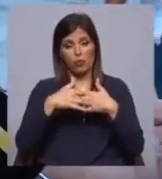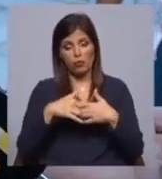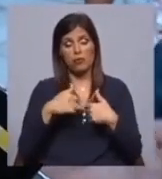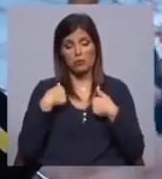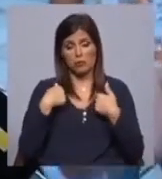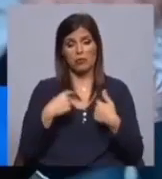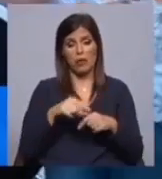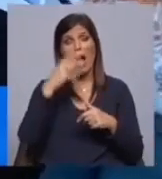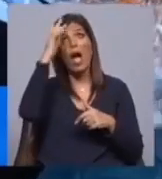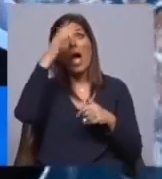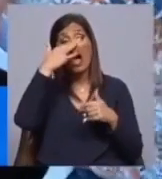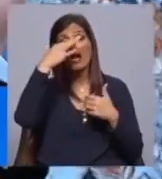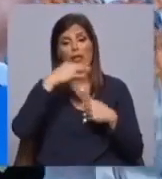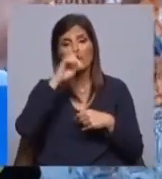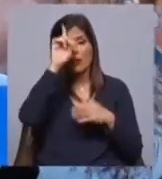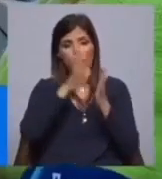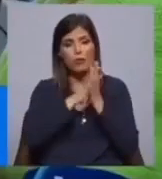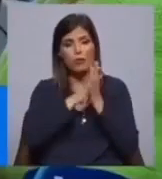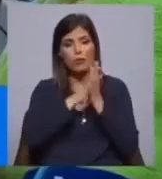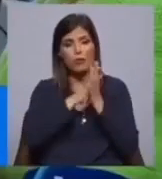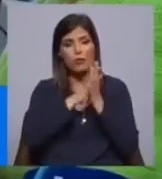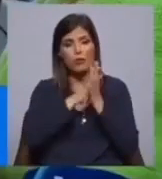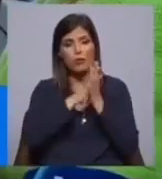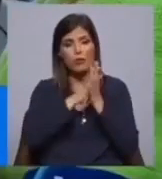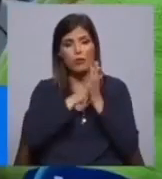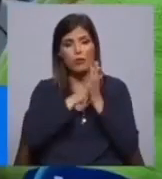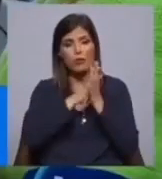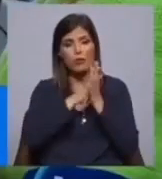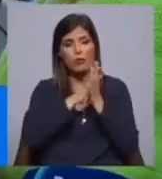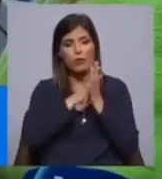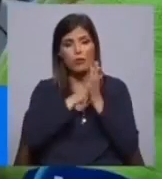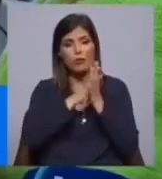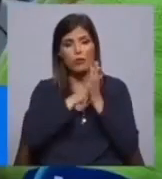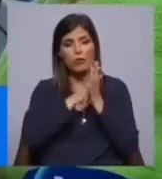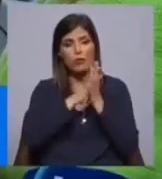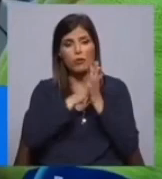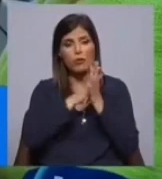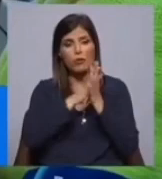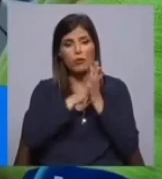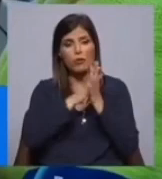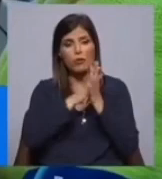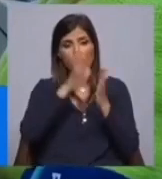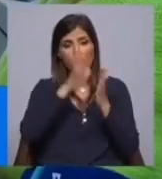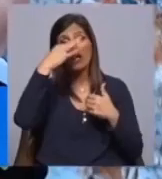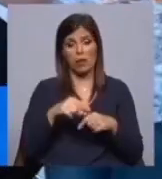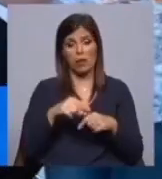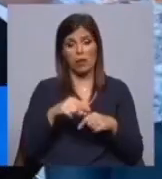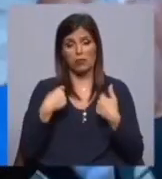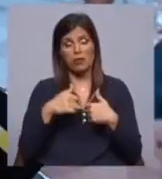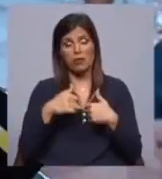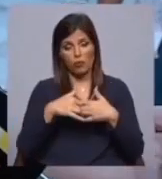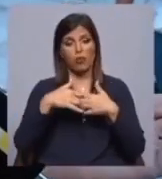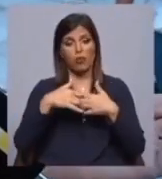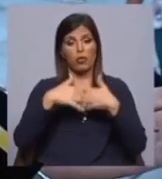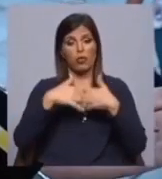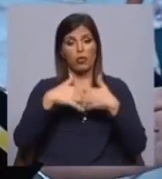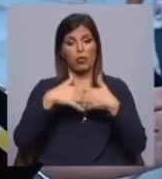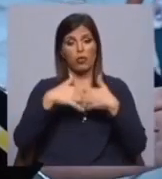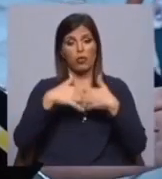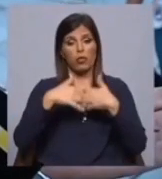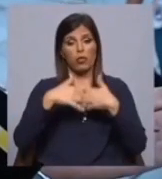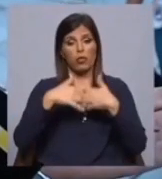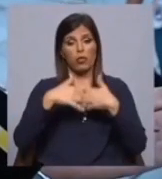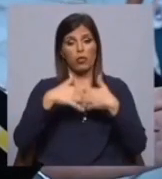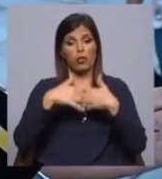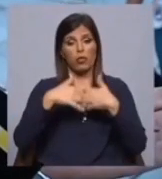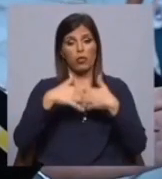eu acredito em Deus, até sobre Deus tenho dúvidas. Ponho as mãos no fogo? Não, por ninguém. Epá,